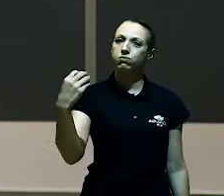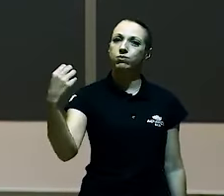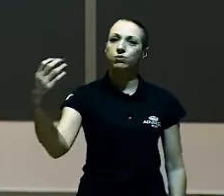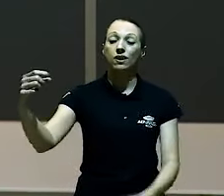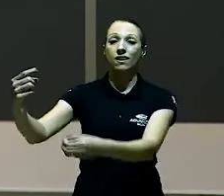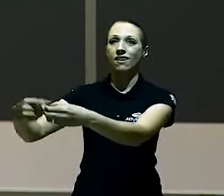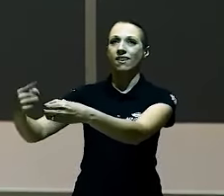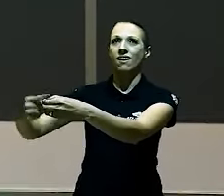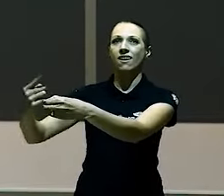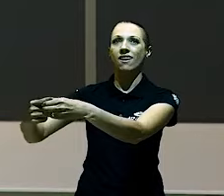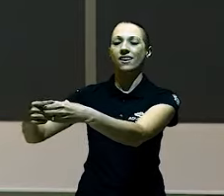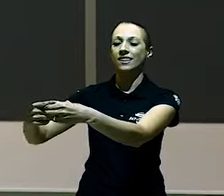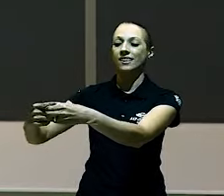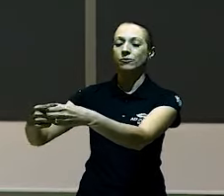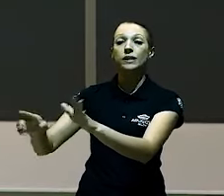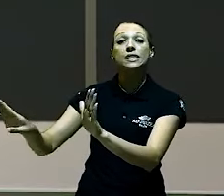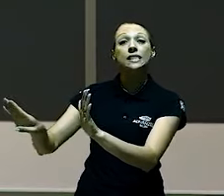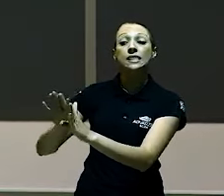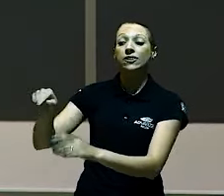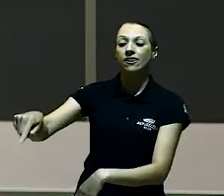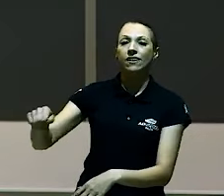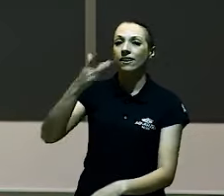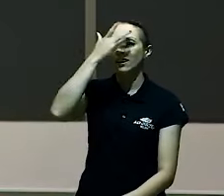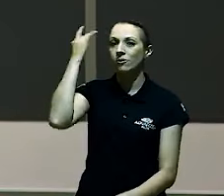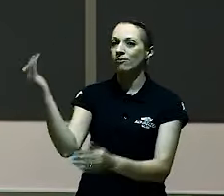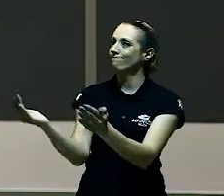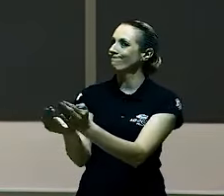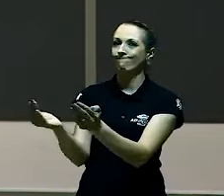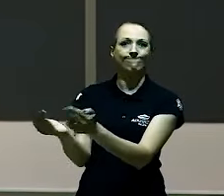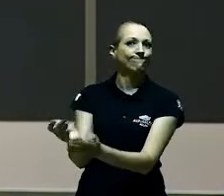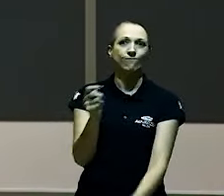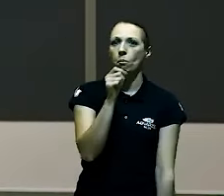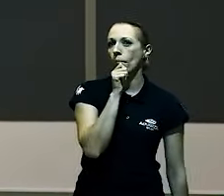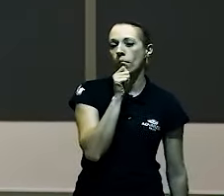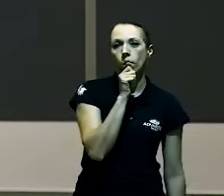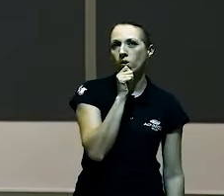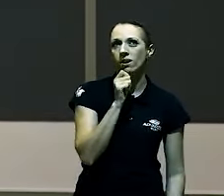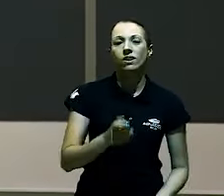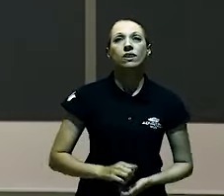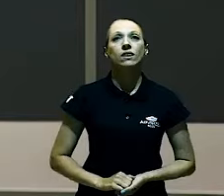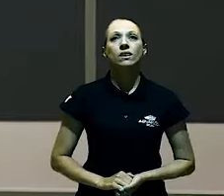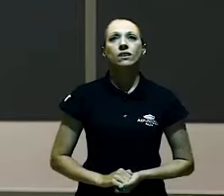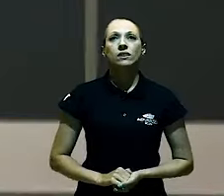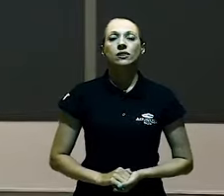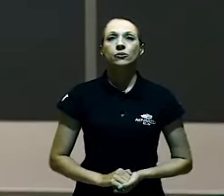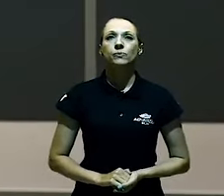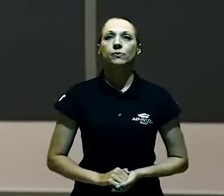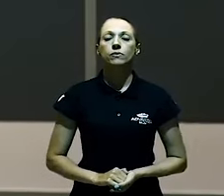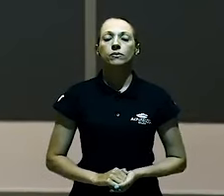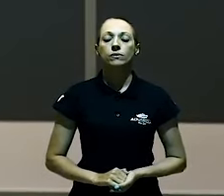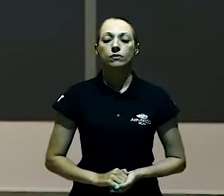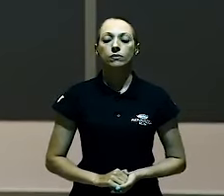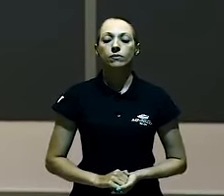Jonas, eu entendo que não era essa a consciência do profeta. Porque no meio da tempestade, quando ele se apresenta, ele diz: eu sou hebreu e sirvo ao